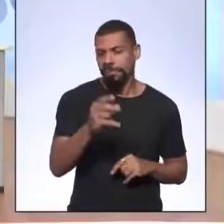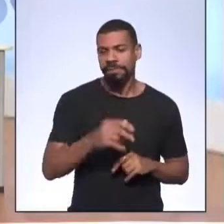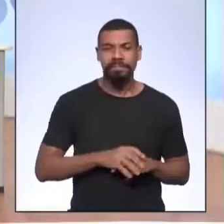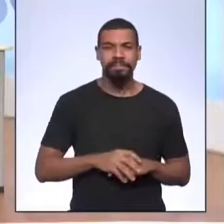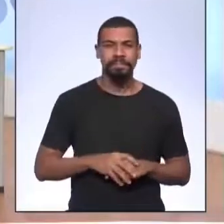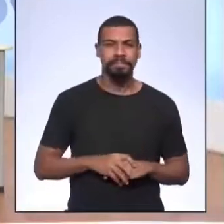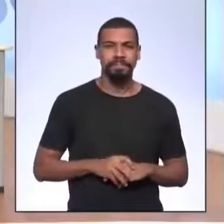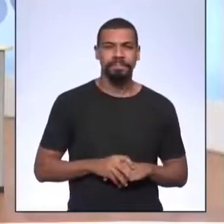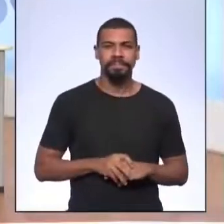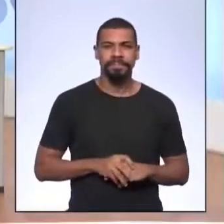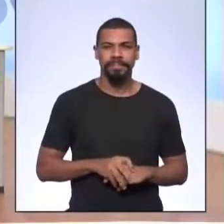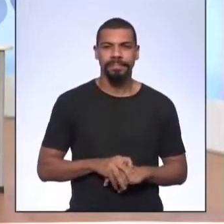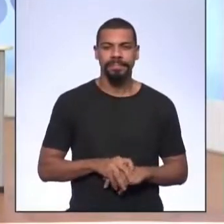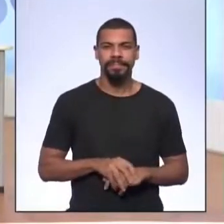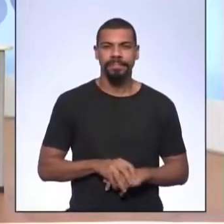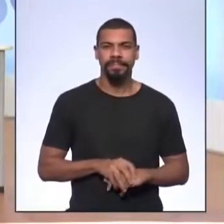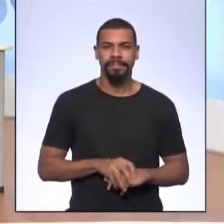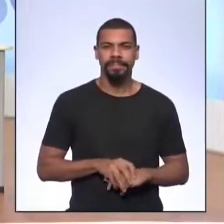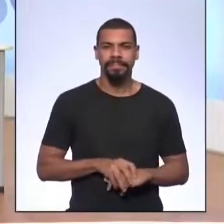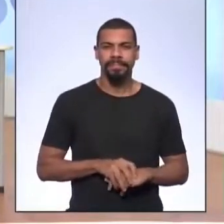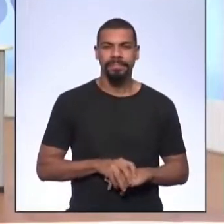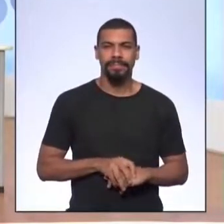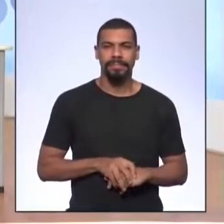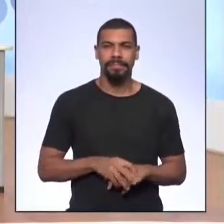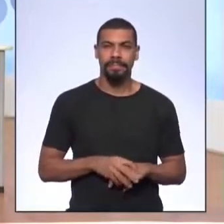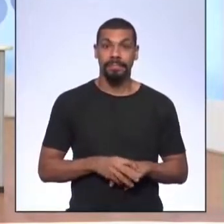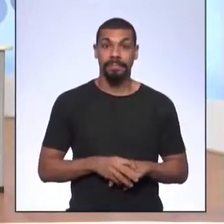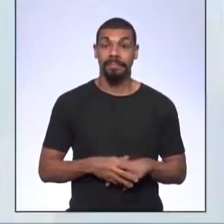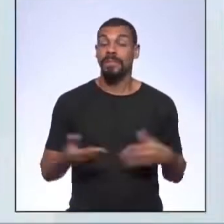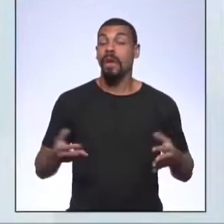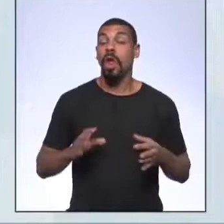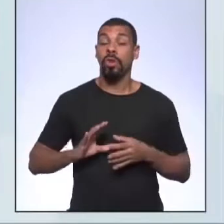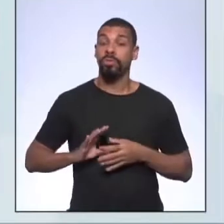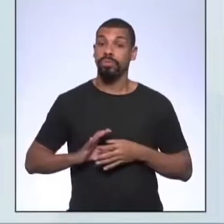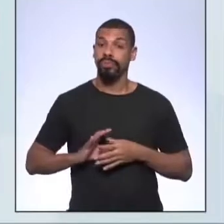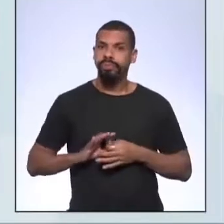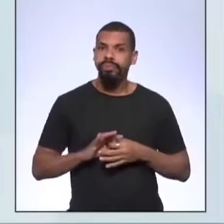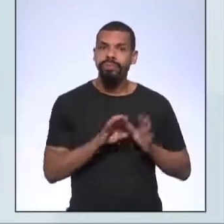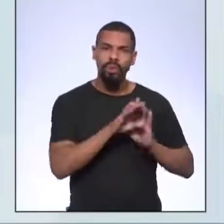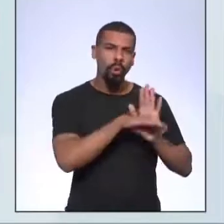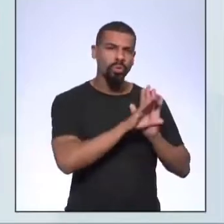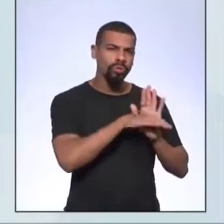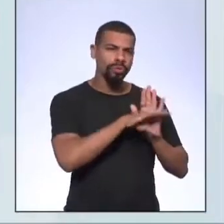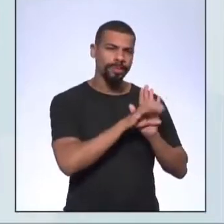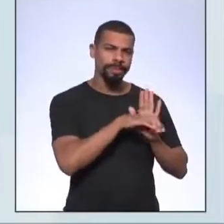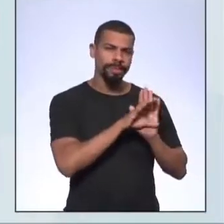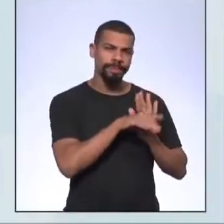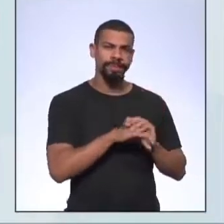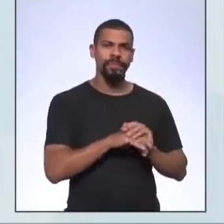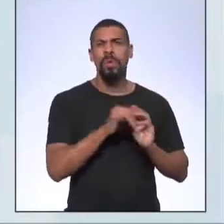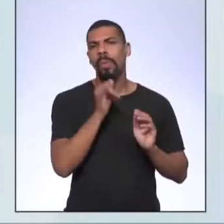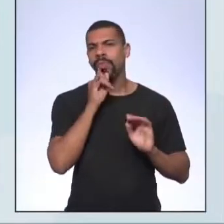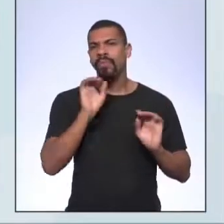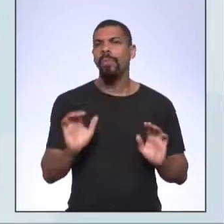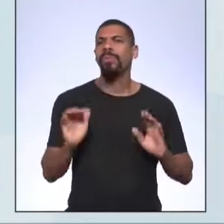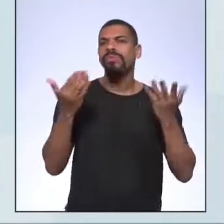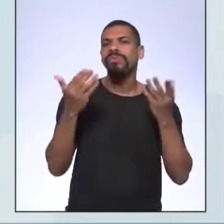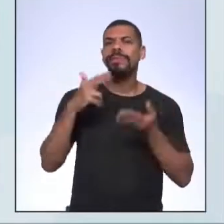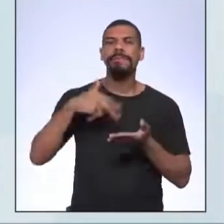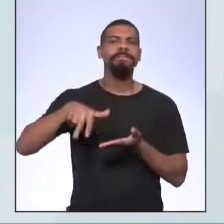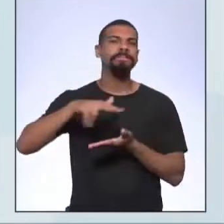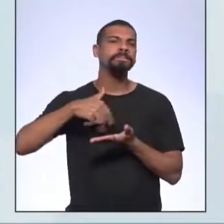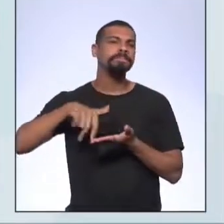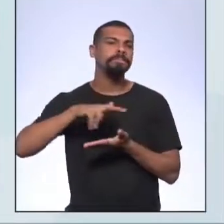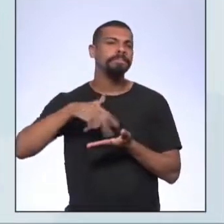continuidade agora a gente vamos ver os conceitos aqui tá alguns concertos festivais de dança tá